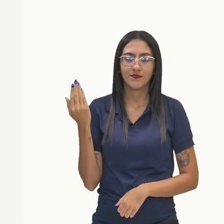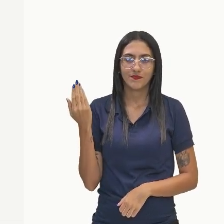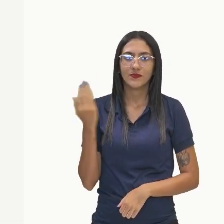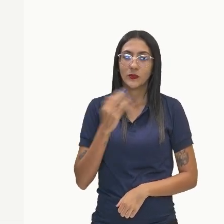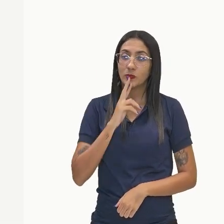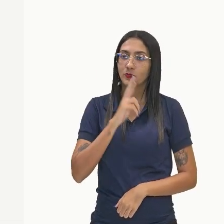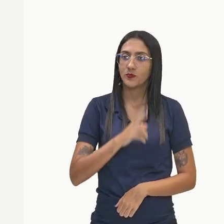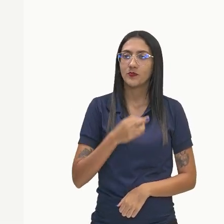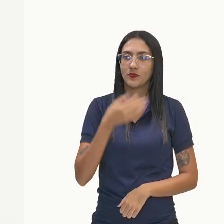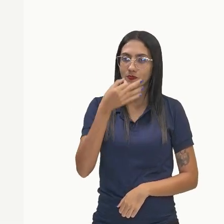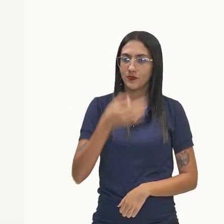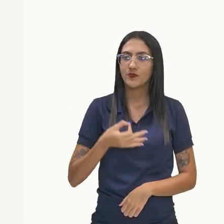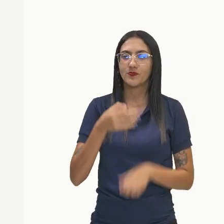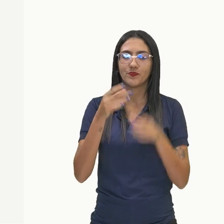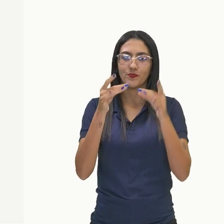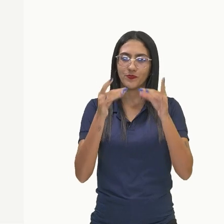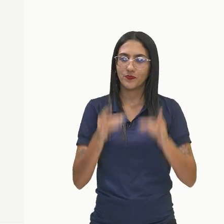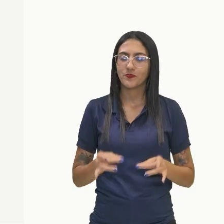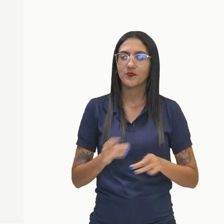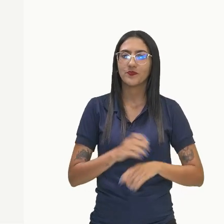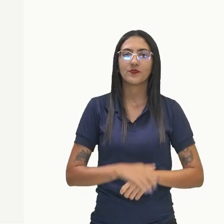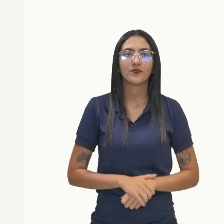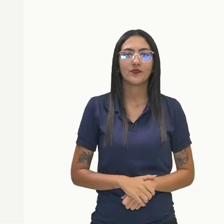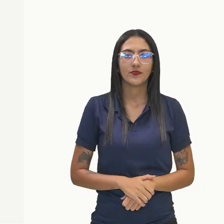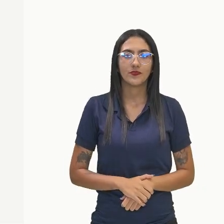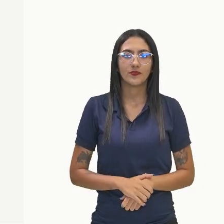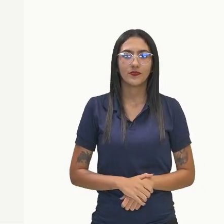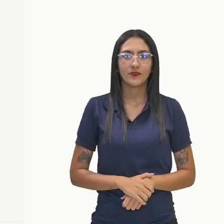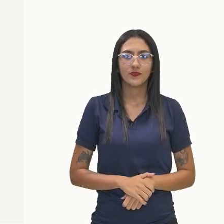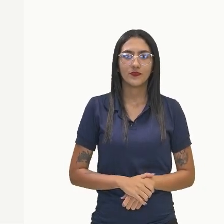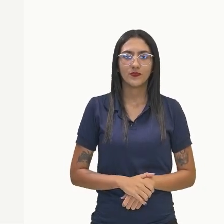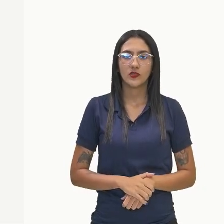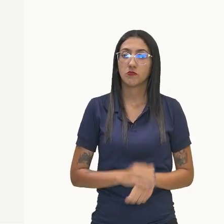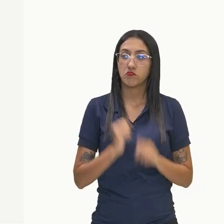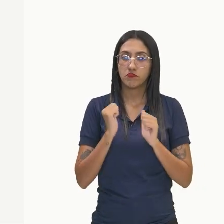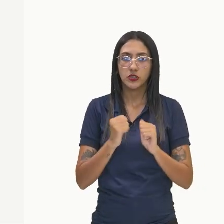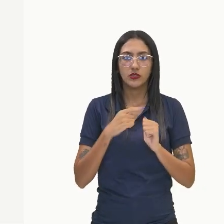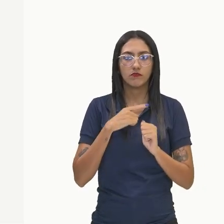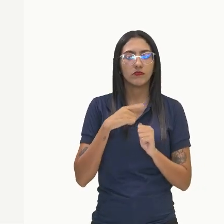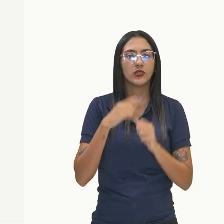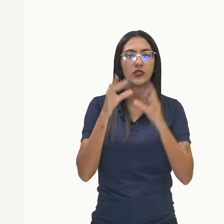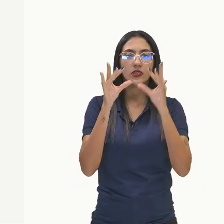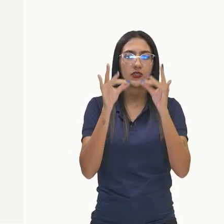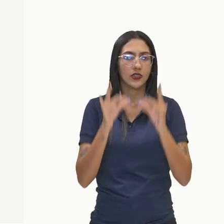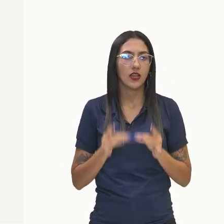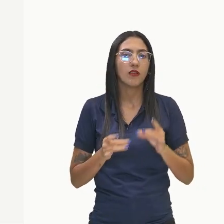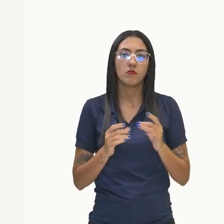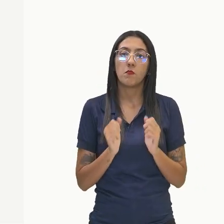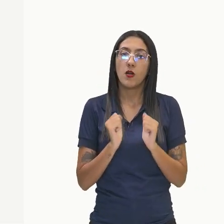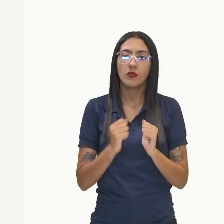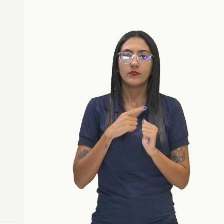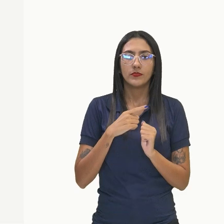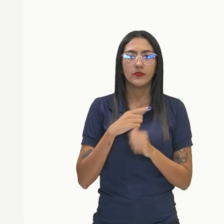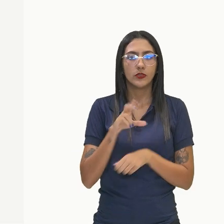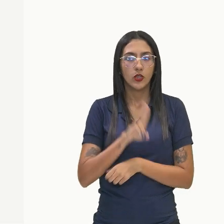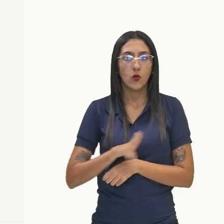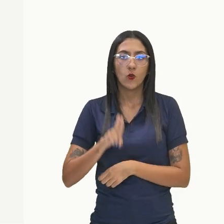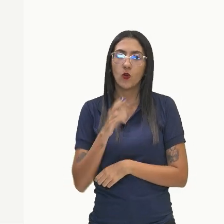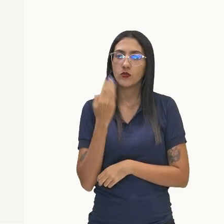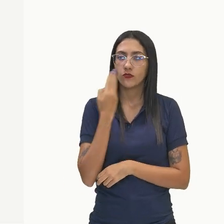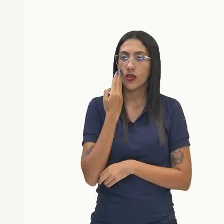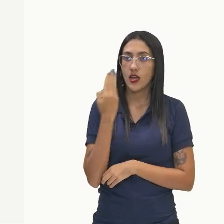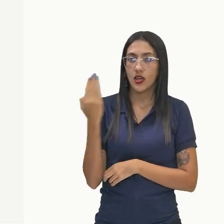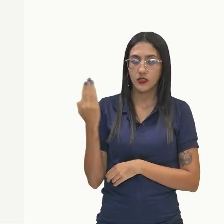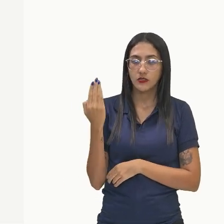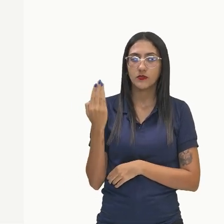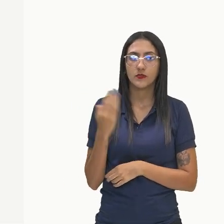né? Então, você tem aí, ó, para calcularmos a força contra a eletromotriz, utilizamos a equação do receptor.